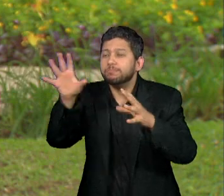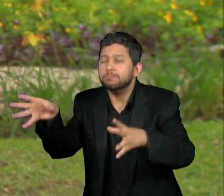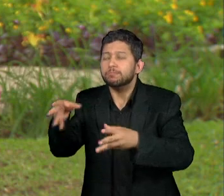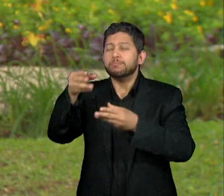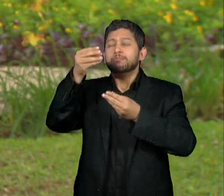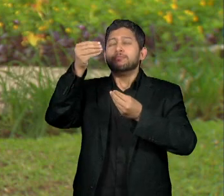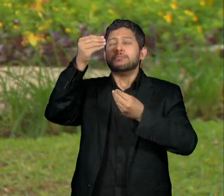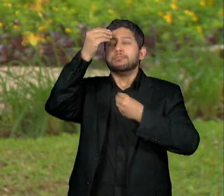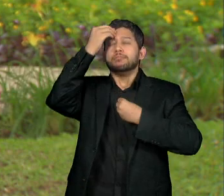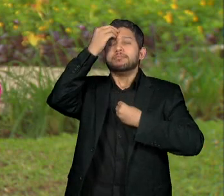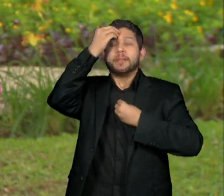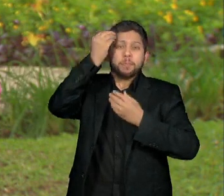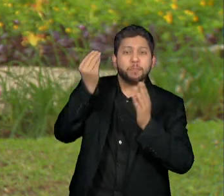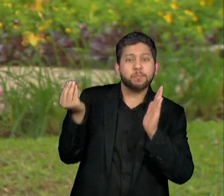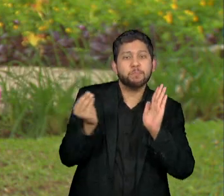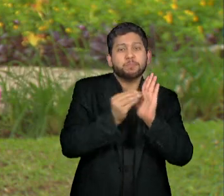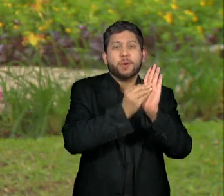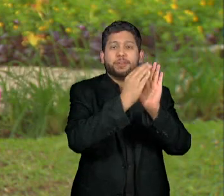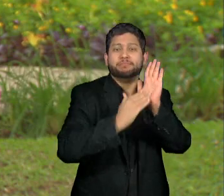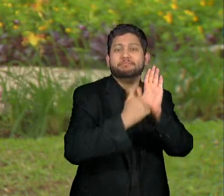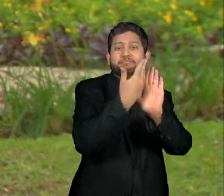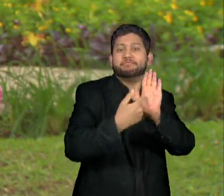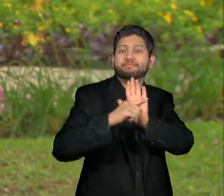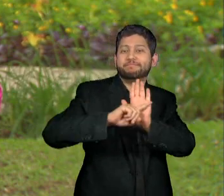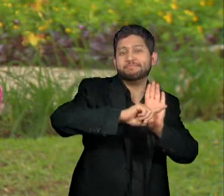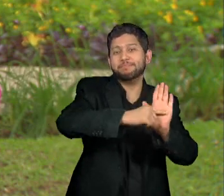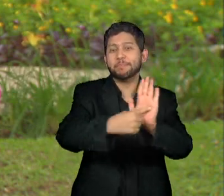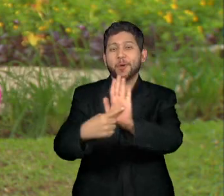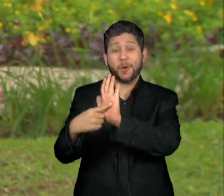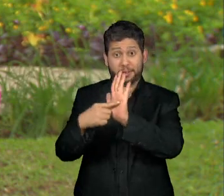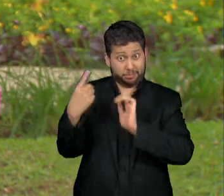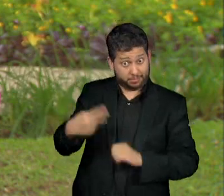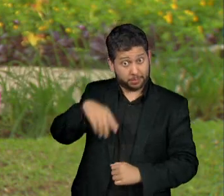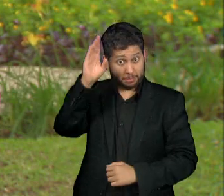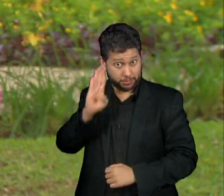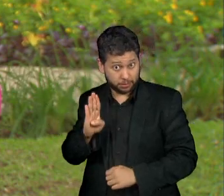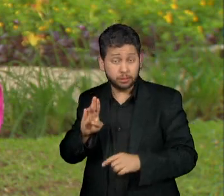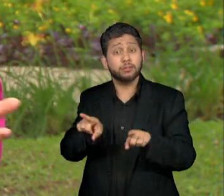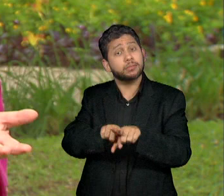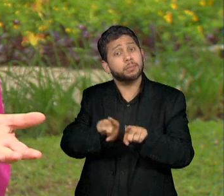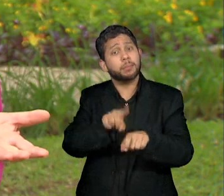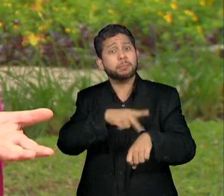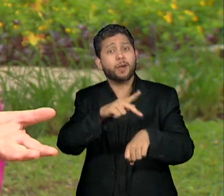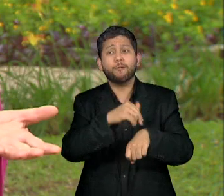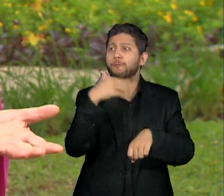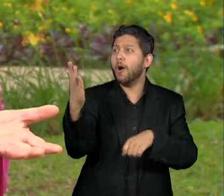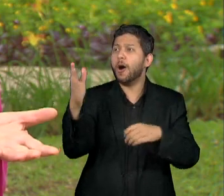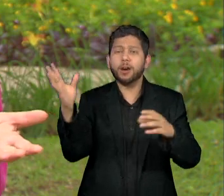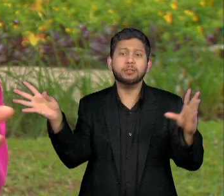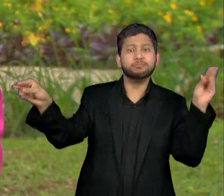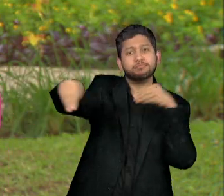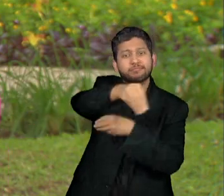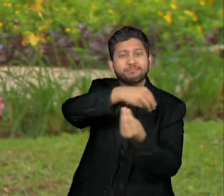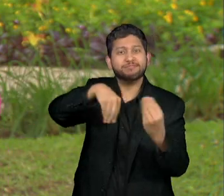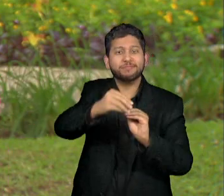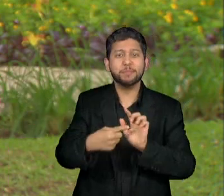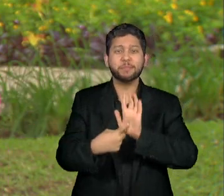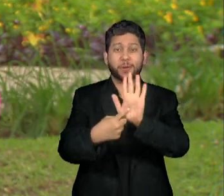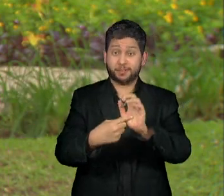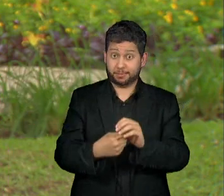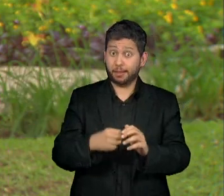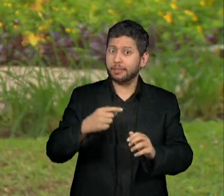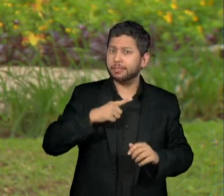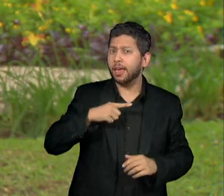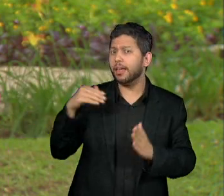artistas contemporâneos, nativos do Brasil e de outros países. A exposição de sucesso fica até o dia 5